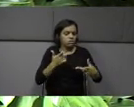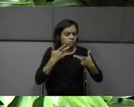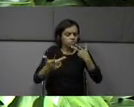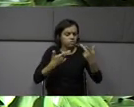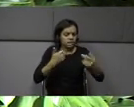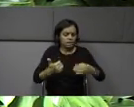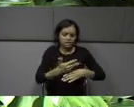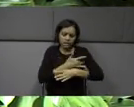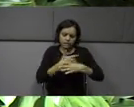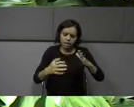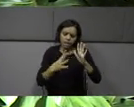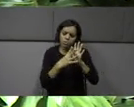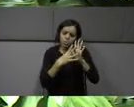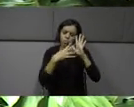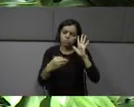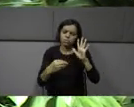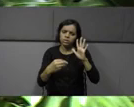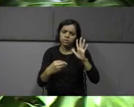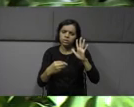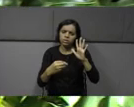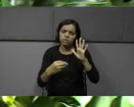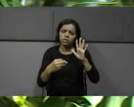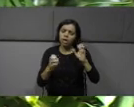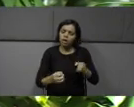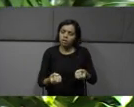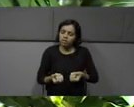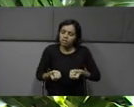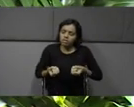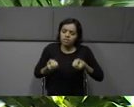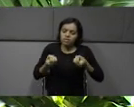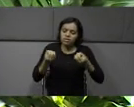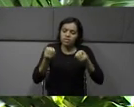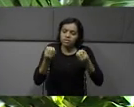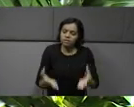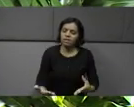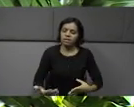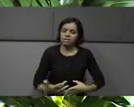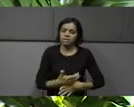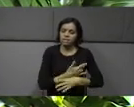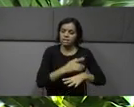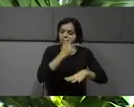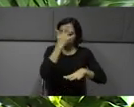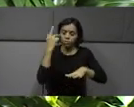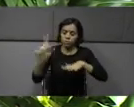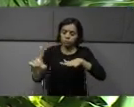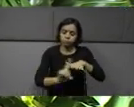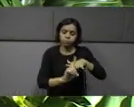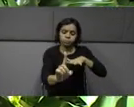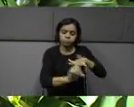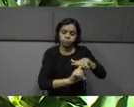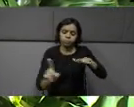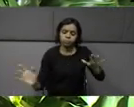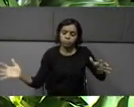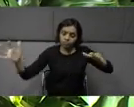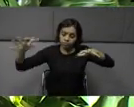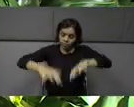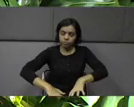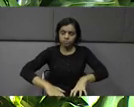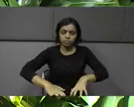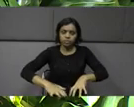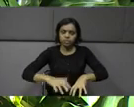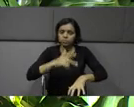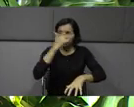está totalmente ligado à forma como entrego a cidade ea forma como insiro as pessoas nessa cidade acaba